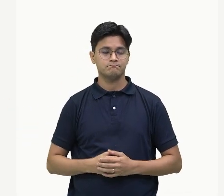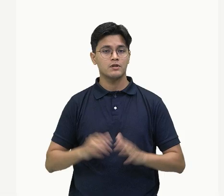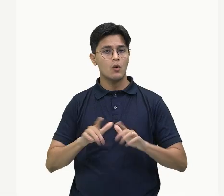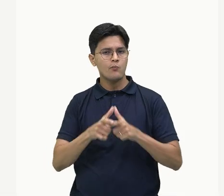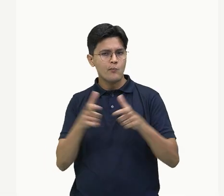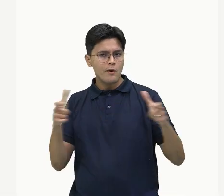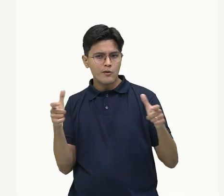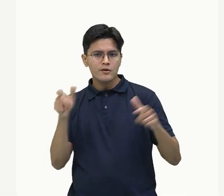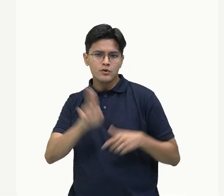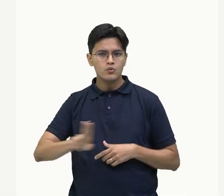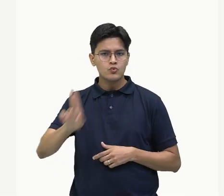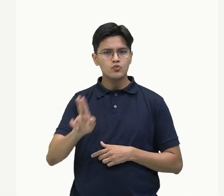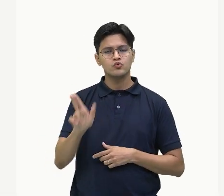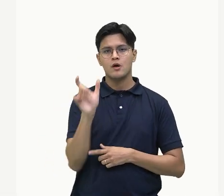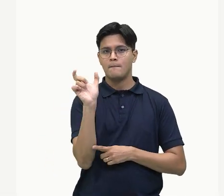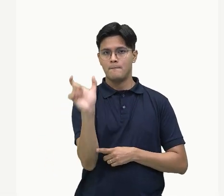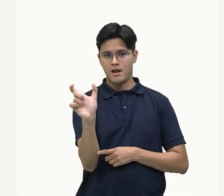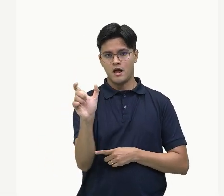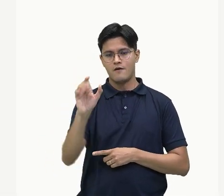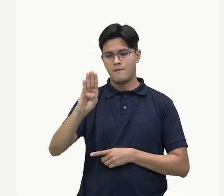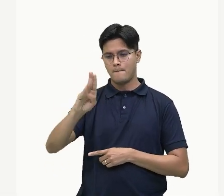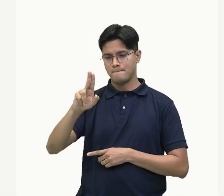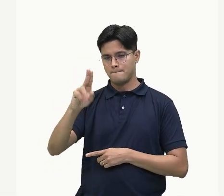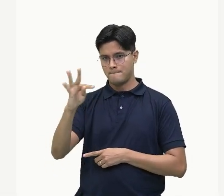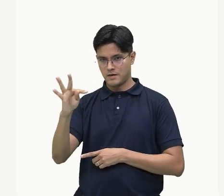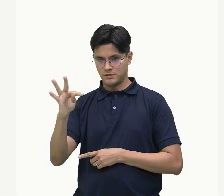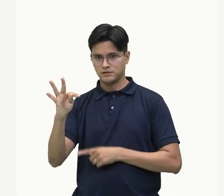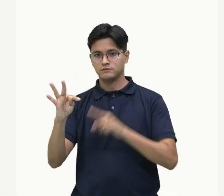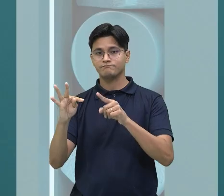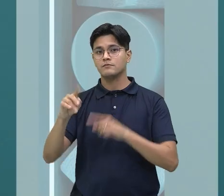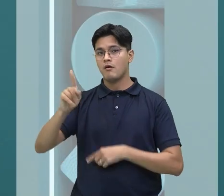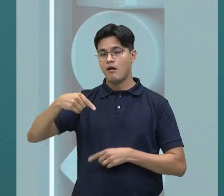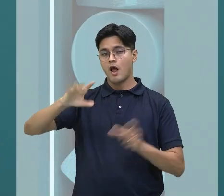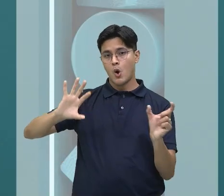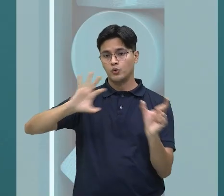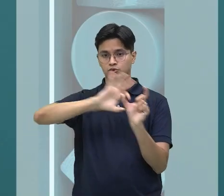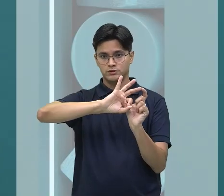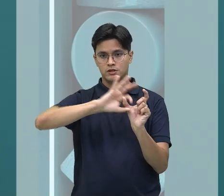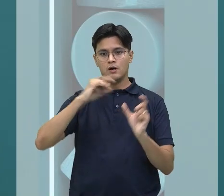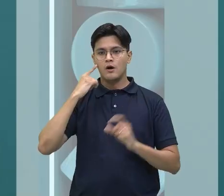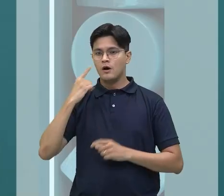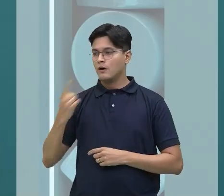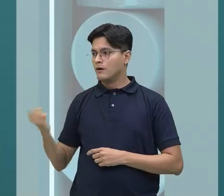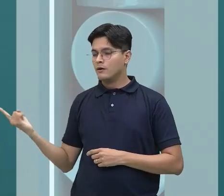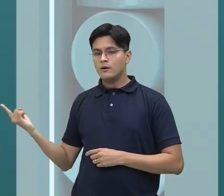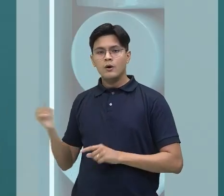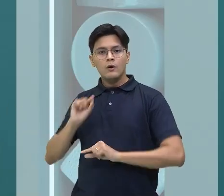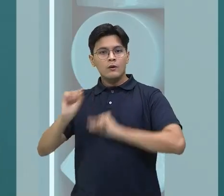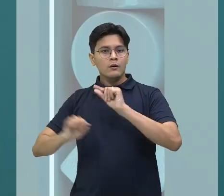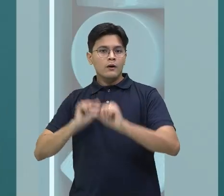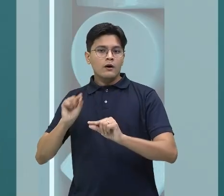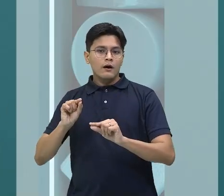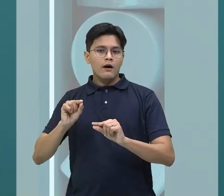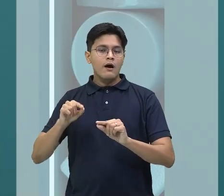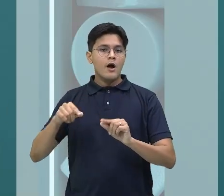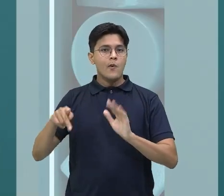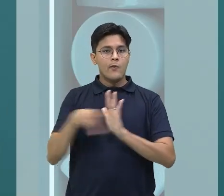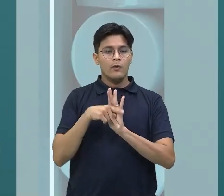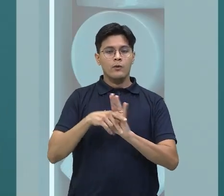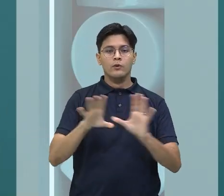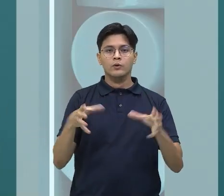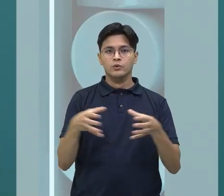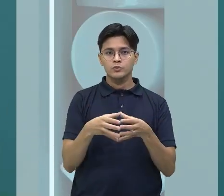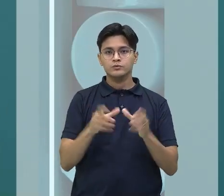eu utilizo essa palavra, né, essa conjunção, nesse caso aqui ela é uma conjunção, né, ela faz parte aí da classe gramatical